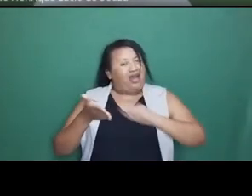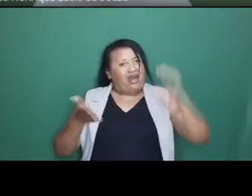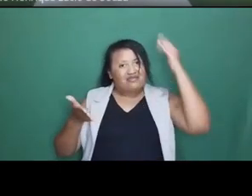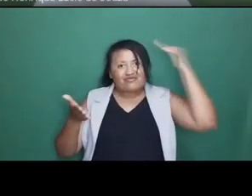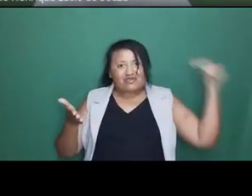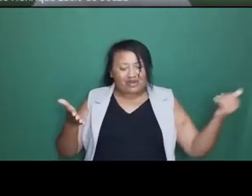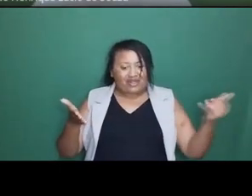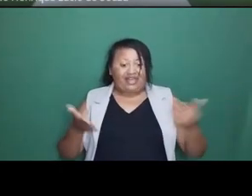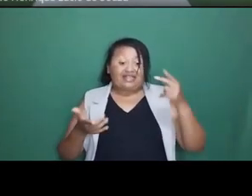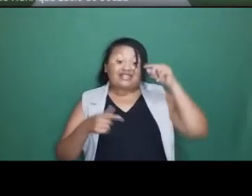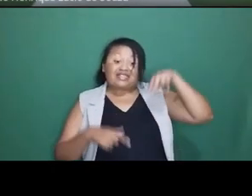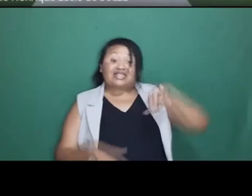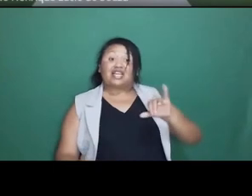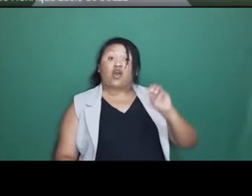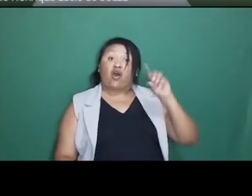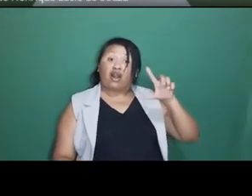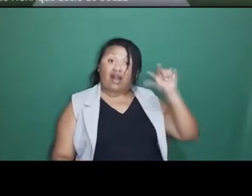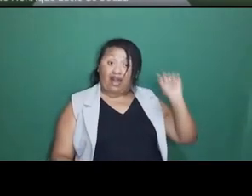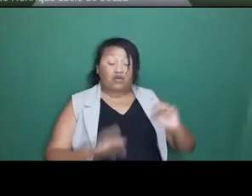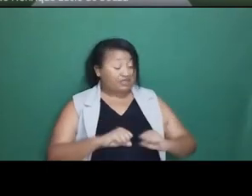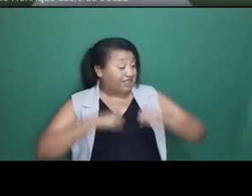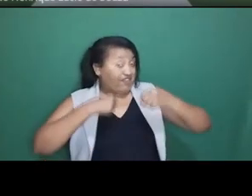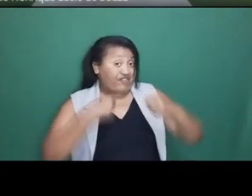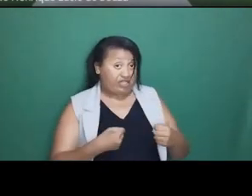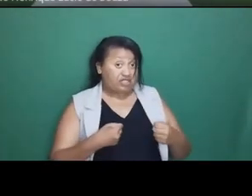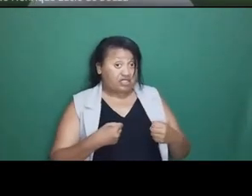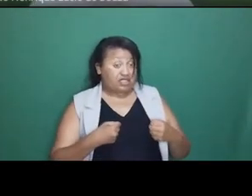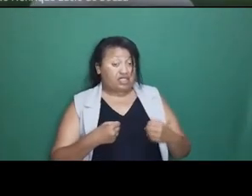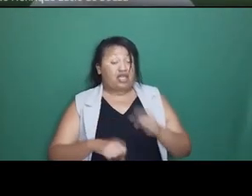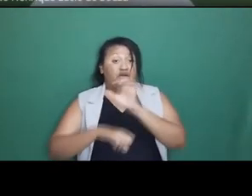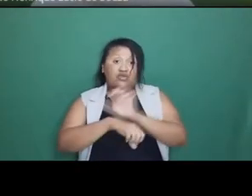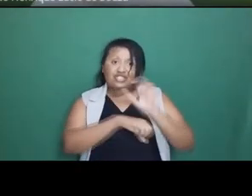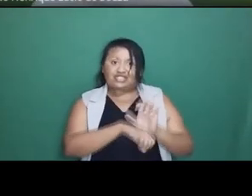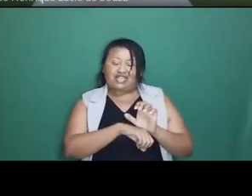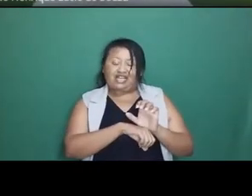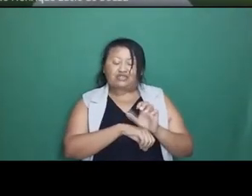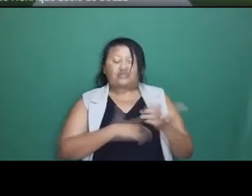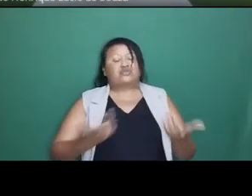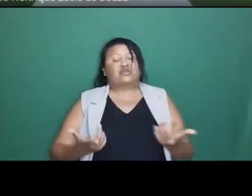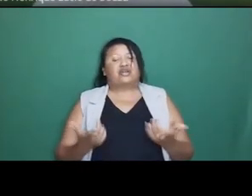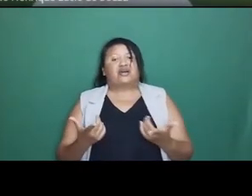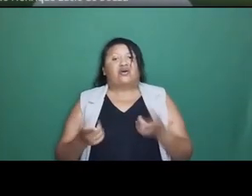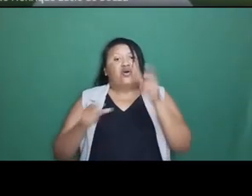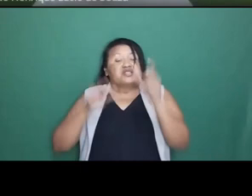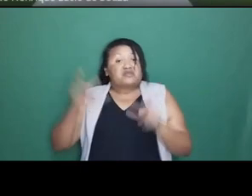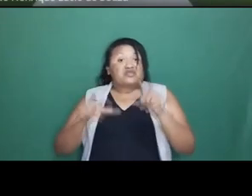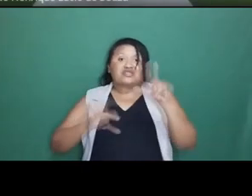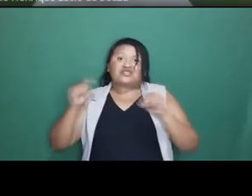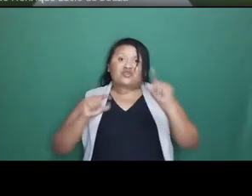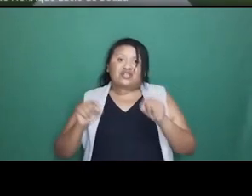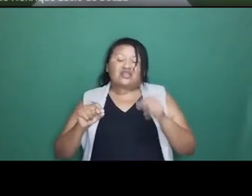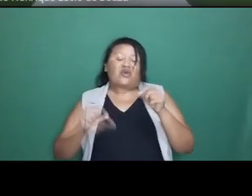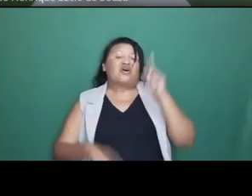Nicolau Maquiavel no qual Ele defende um estado laico o estado